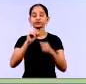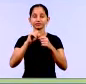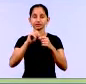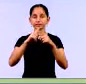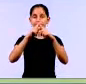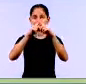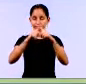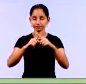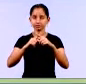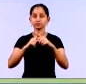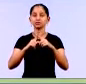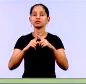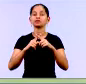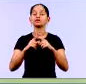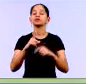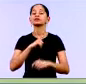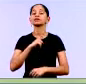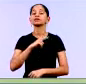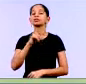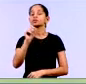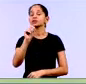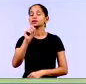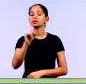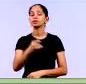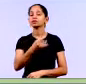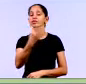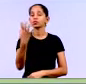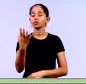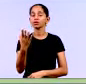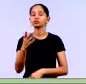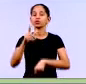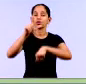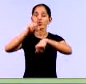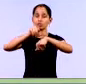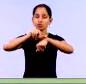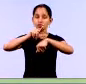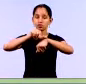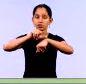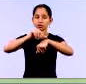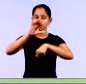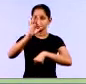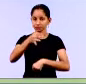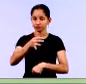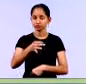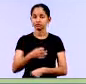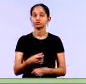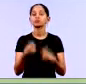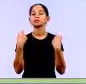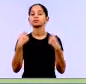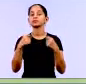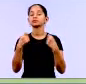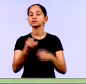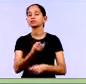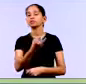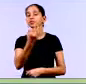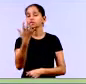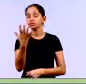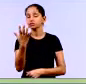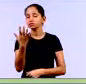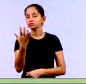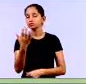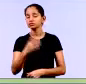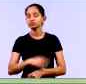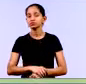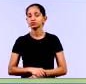9.600 vezes 1,1, eu tenho a quantidade total de horas. Qual é a minha necessidade de horas? Multiplicando isso aqui, dá